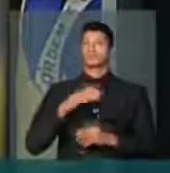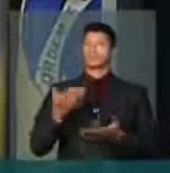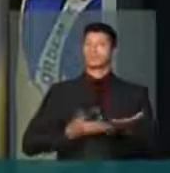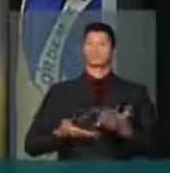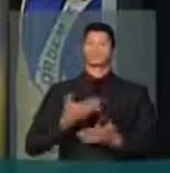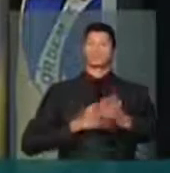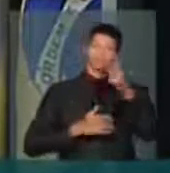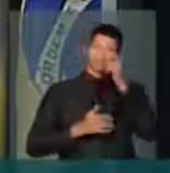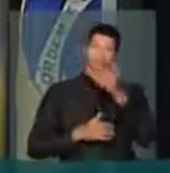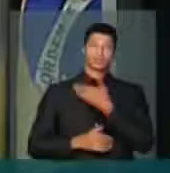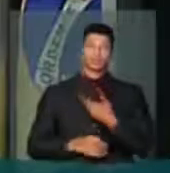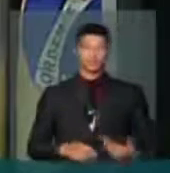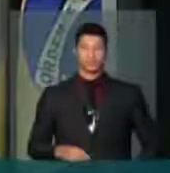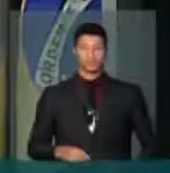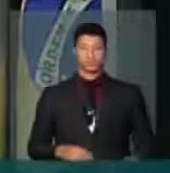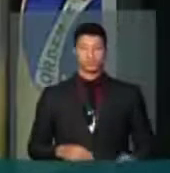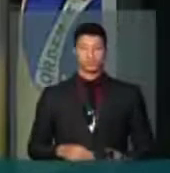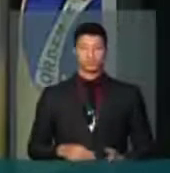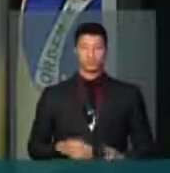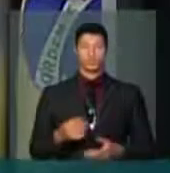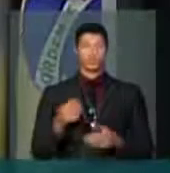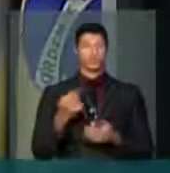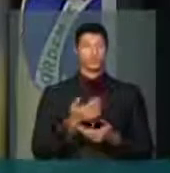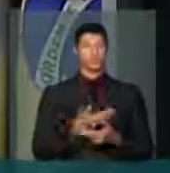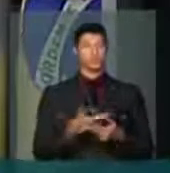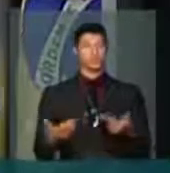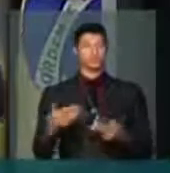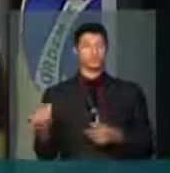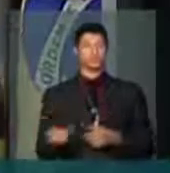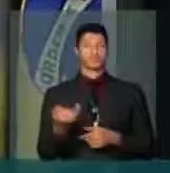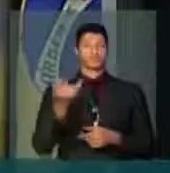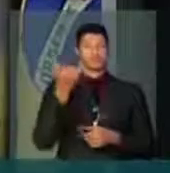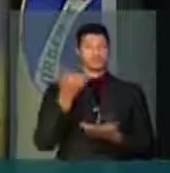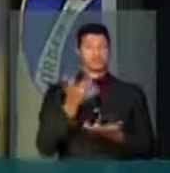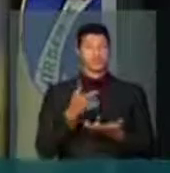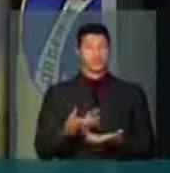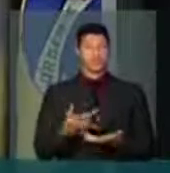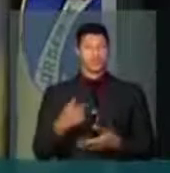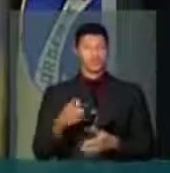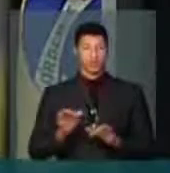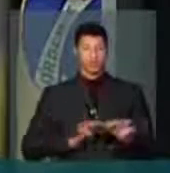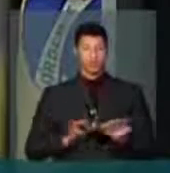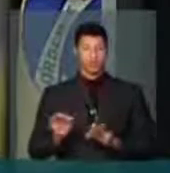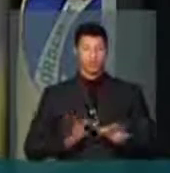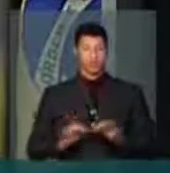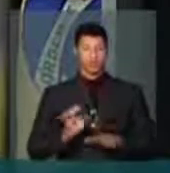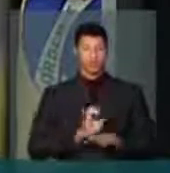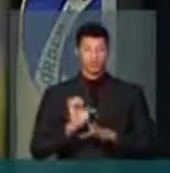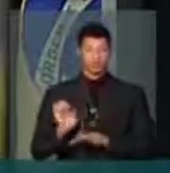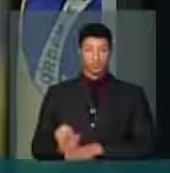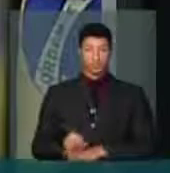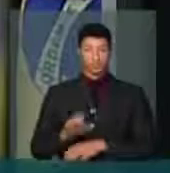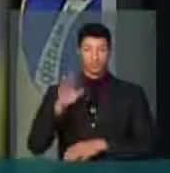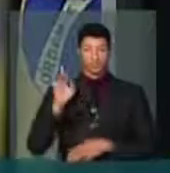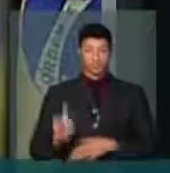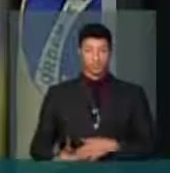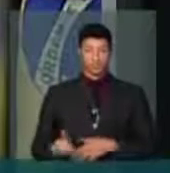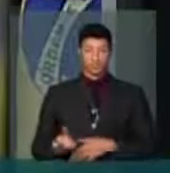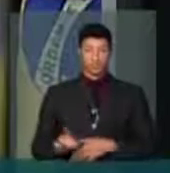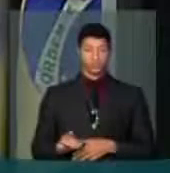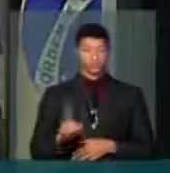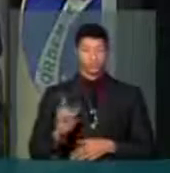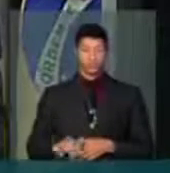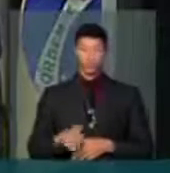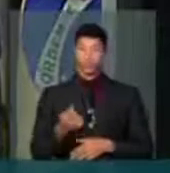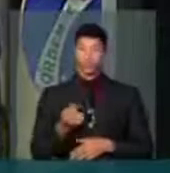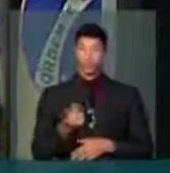o interesse público. Uma das coisas essenciais da organização do Estado democrático de direito